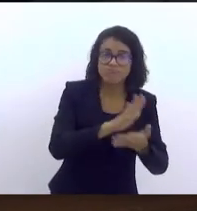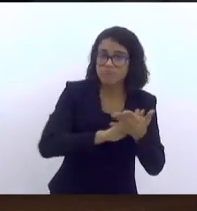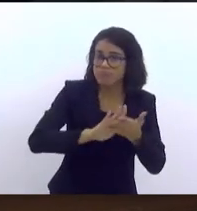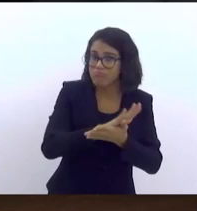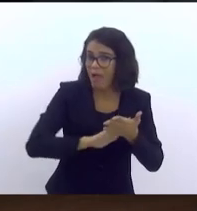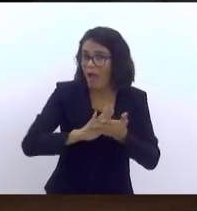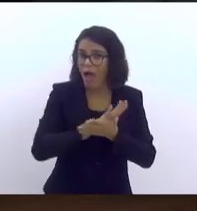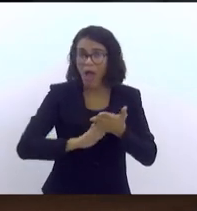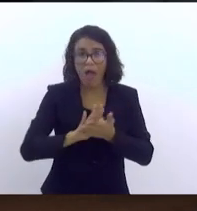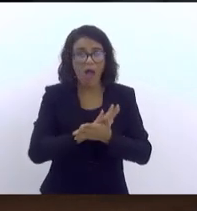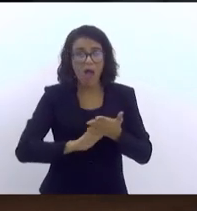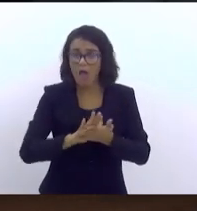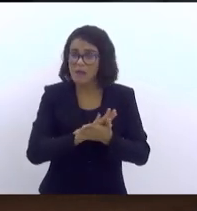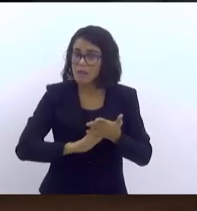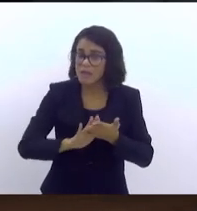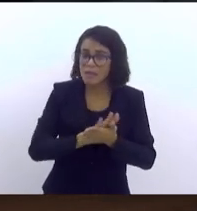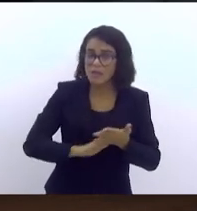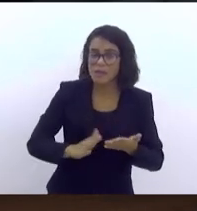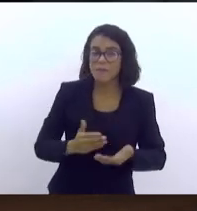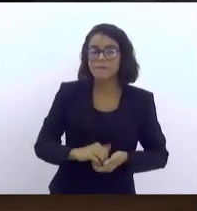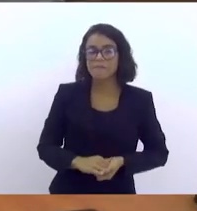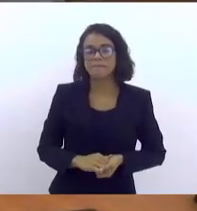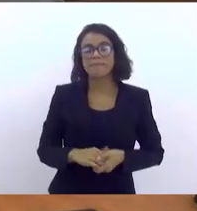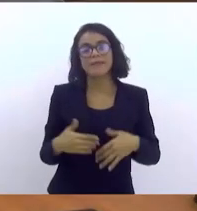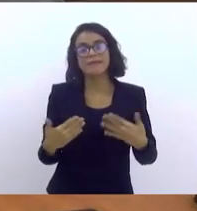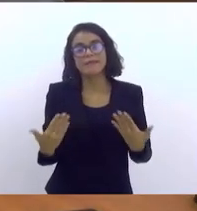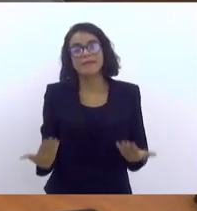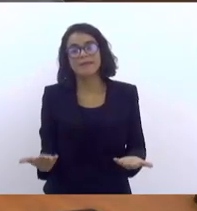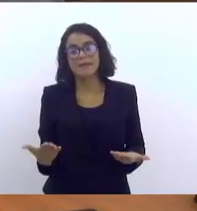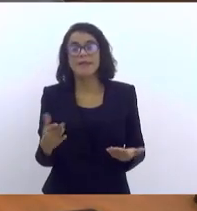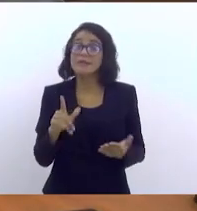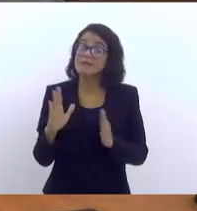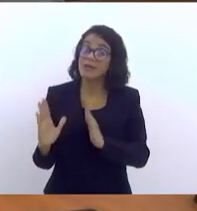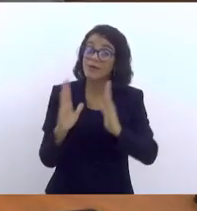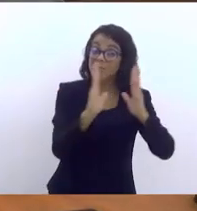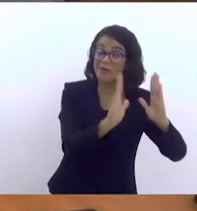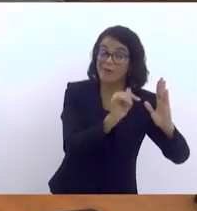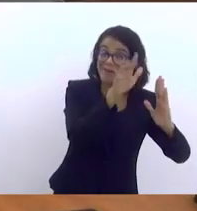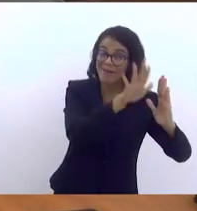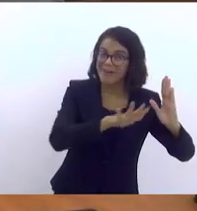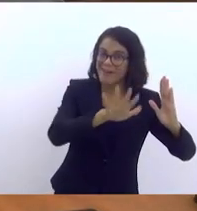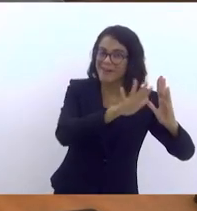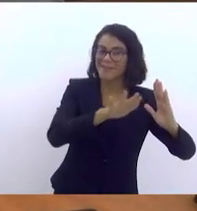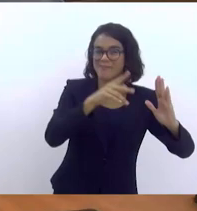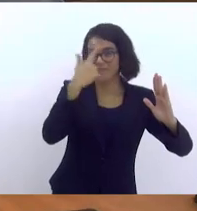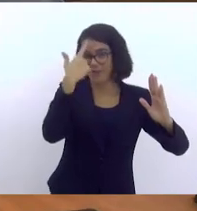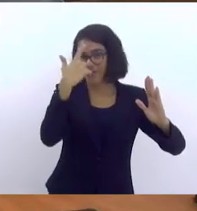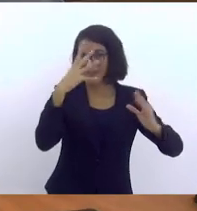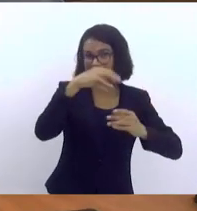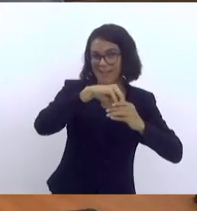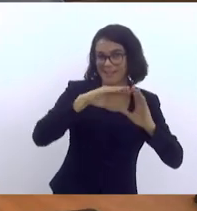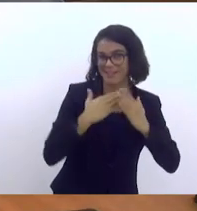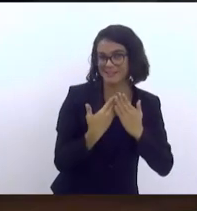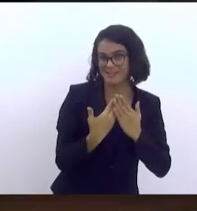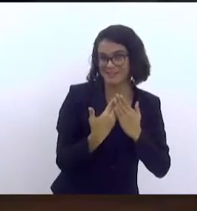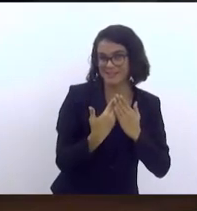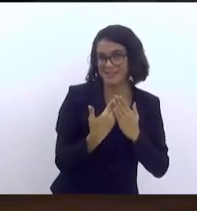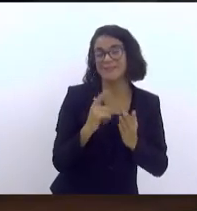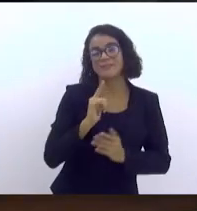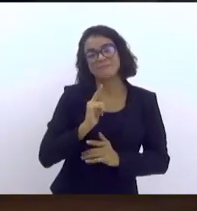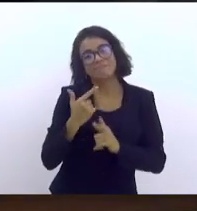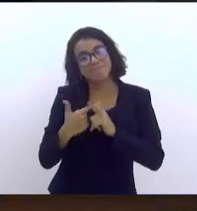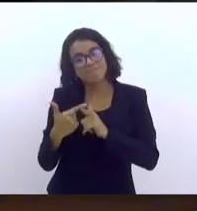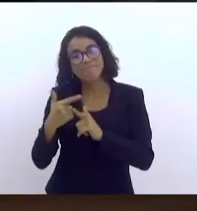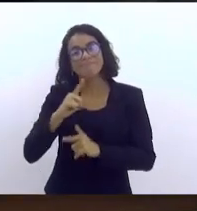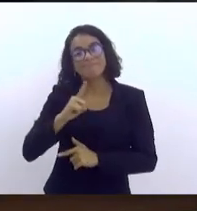Os alunos não tiveram não foram escutados e assim isso é uma parte do âmbito de violência que acontece nas unidades escolares porque